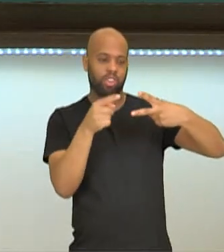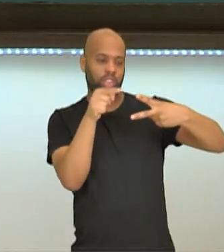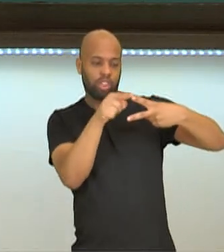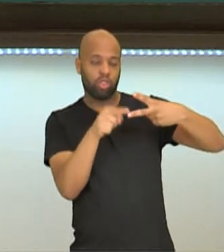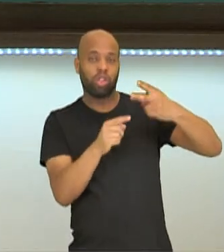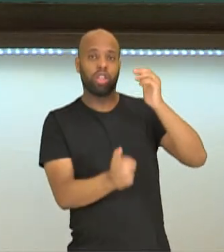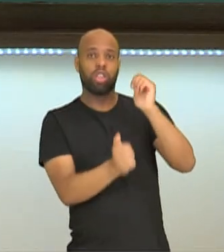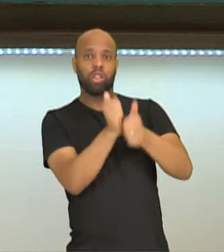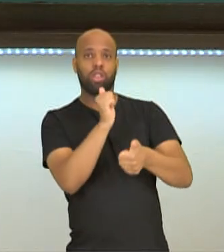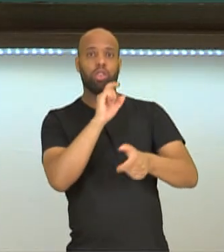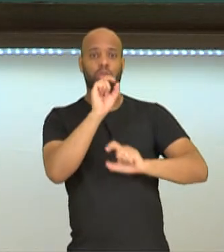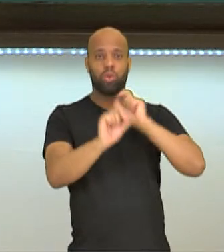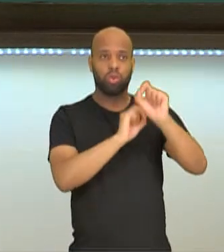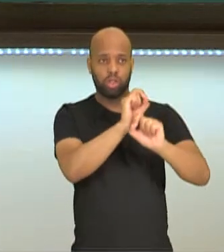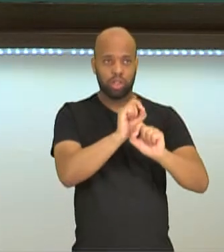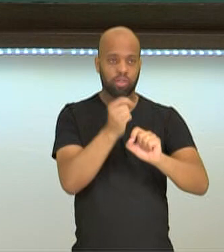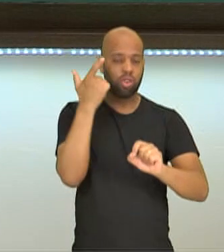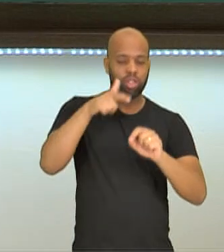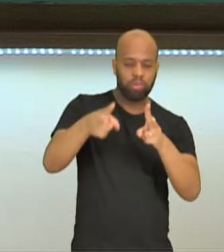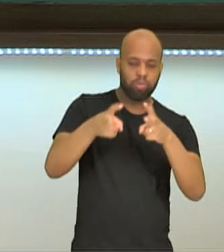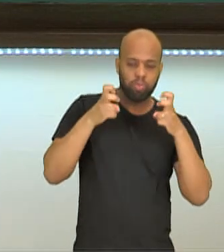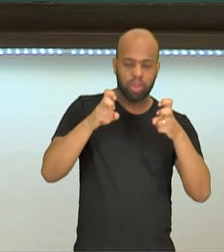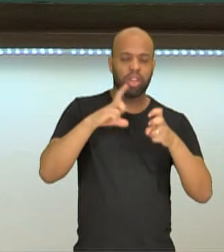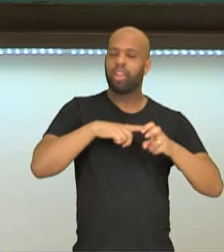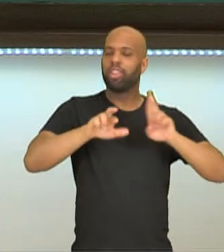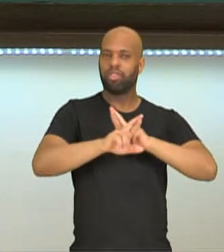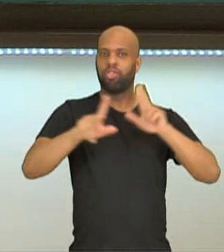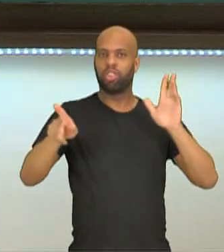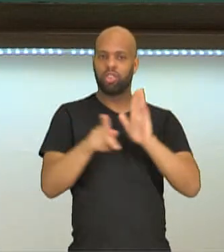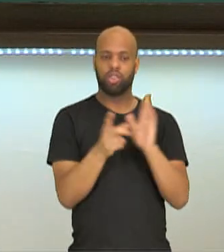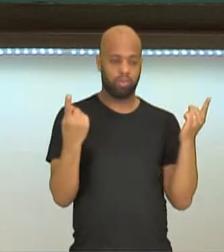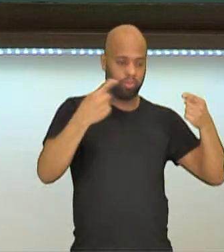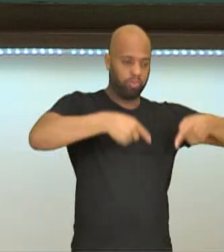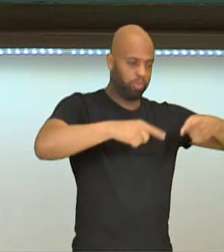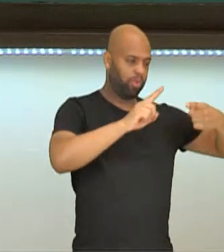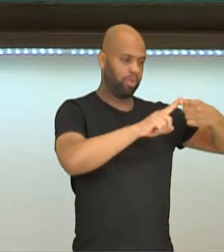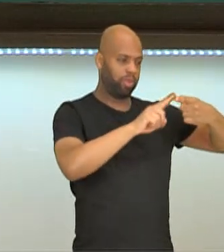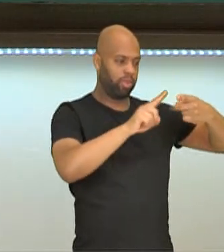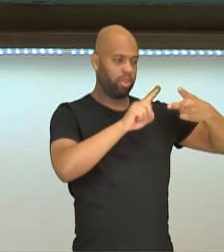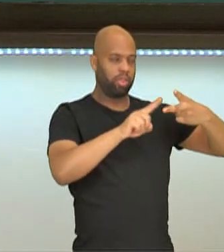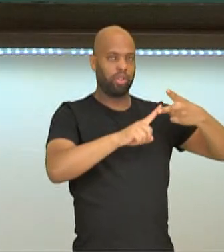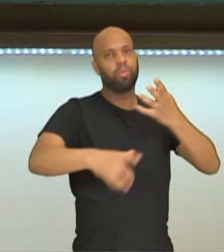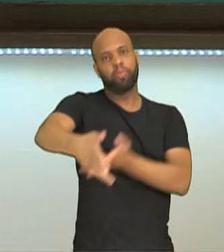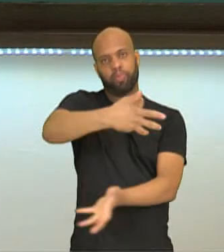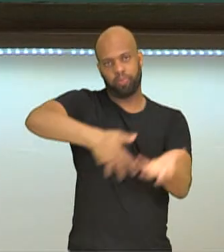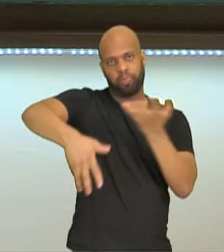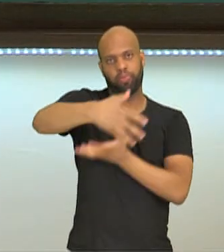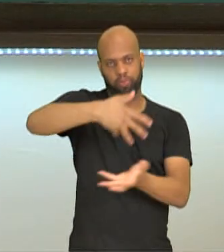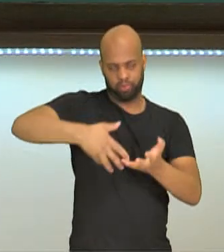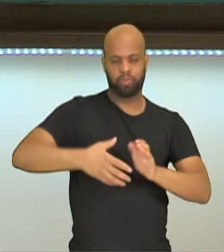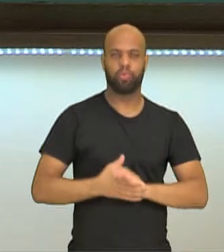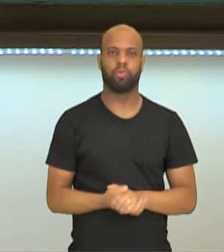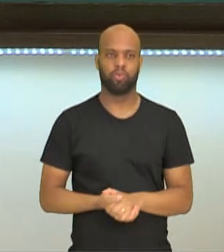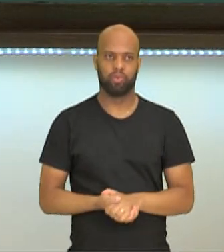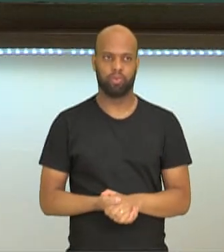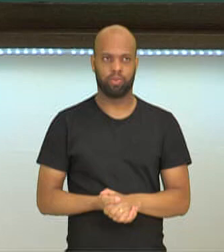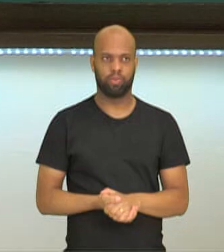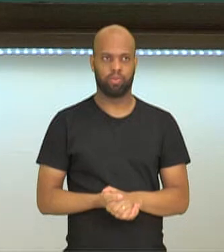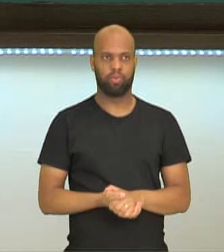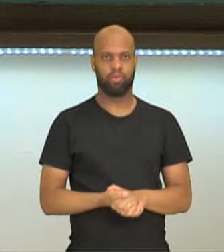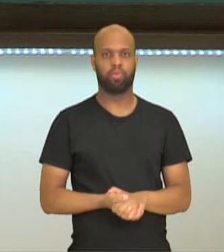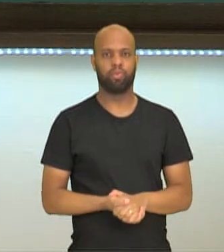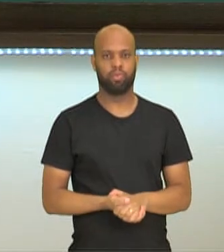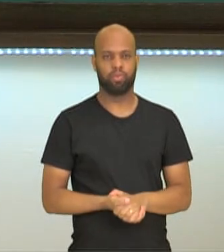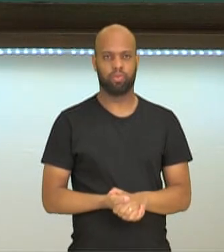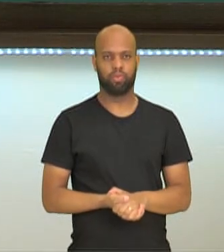frescobol faz nós percebermos muito bem a diferença do que é o competitivo e do que é o comparativo. Desculpa aí, do